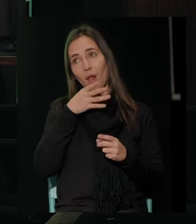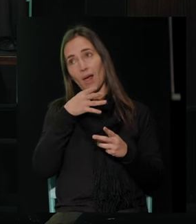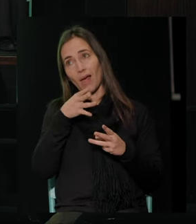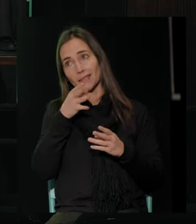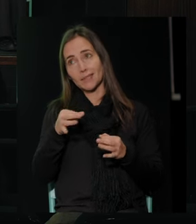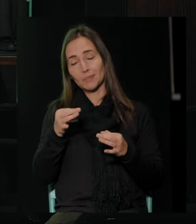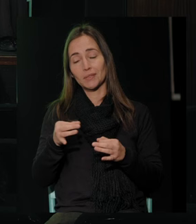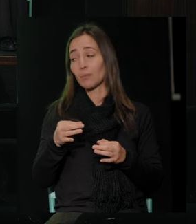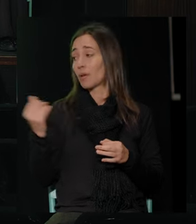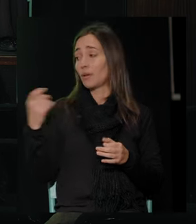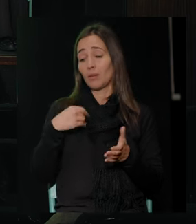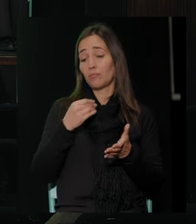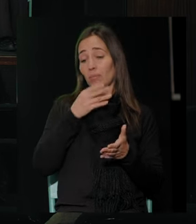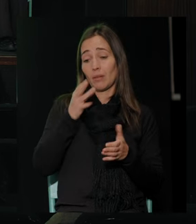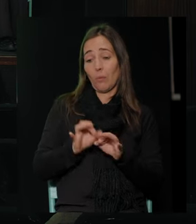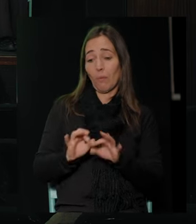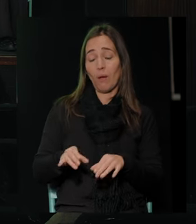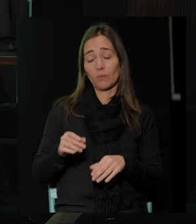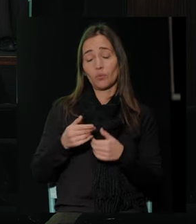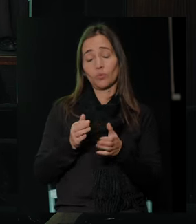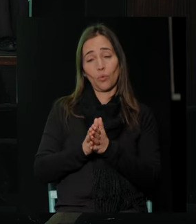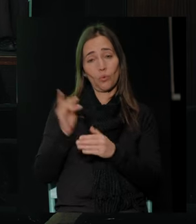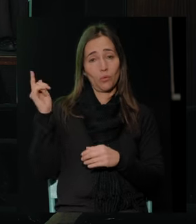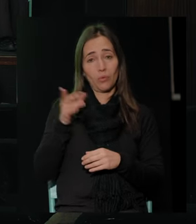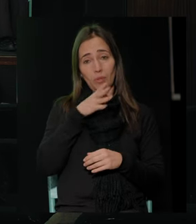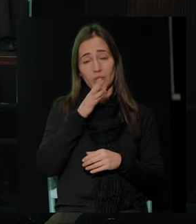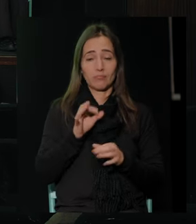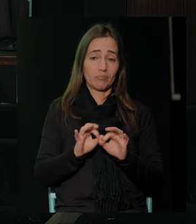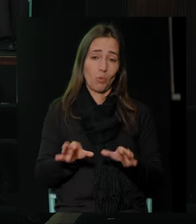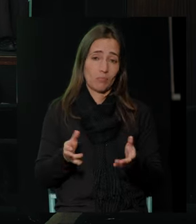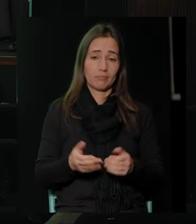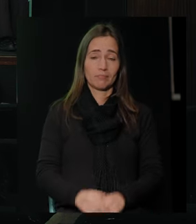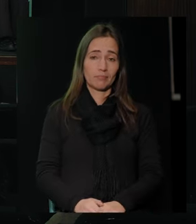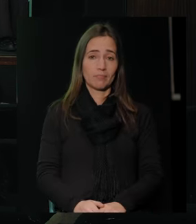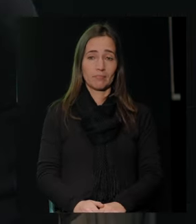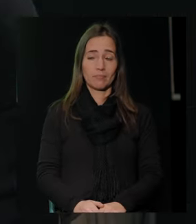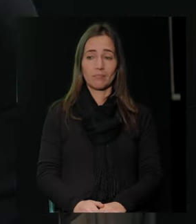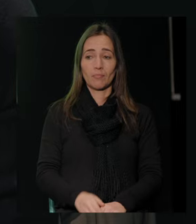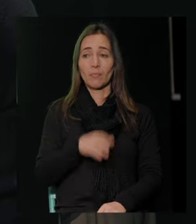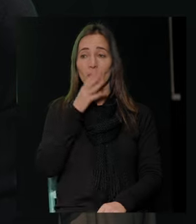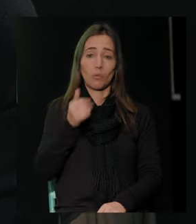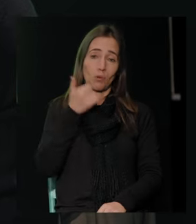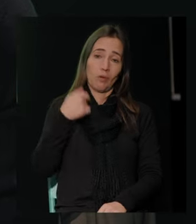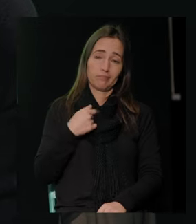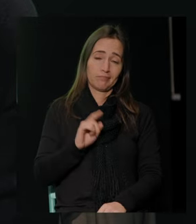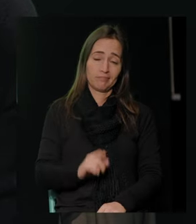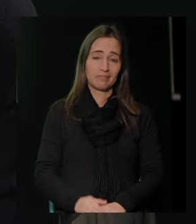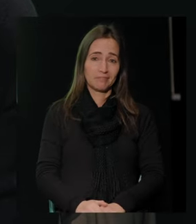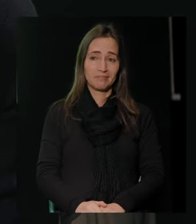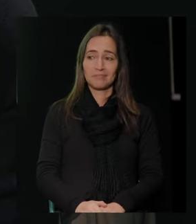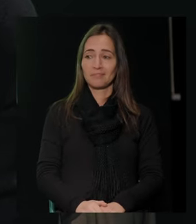isso não... Eu subscrevo inteiramente aquilo que o Jorge disse. Eu não diria melhor.